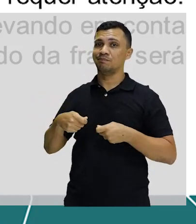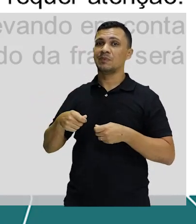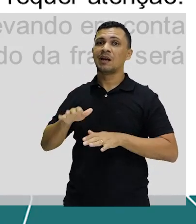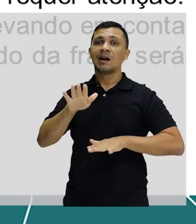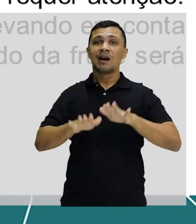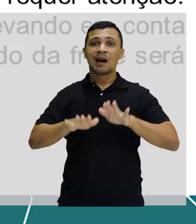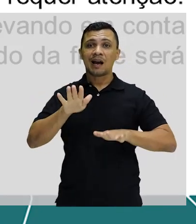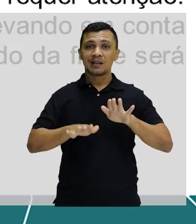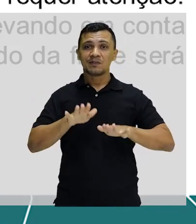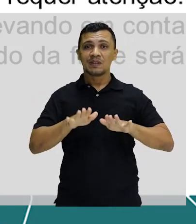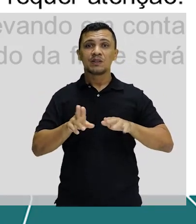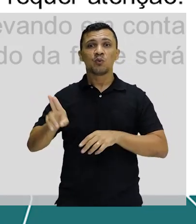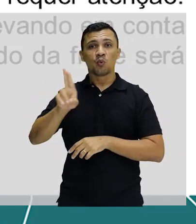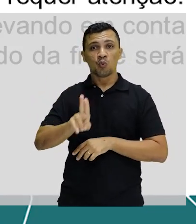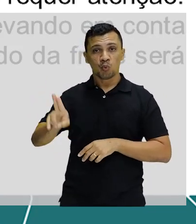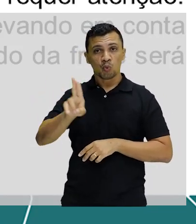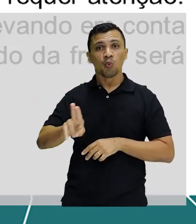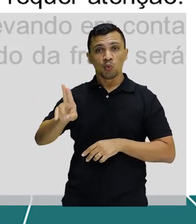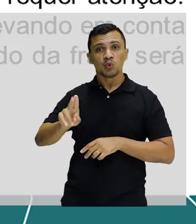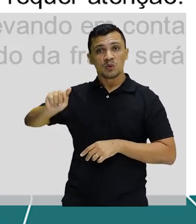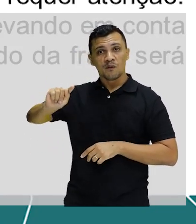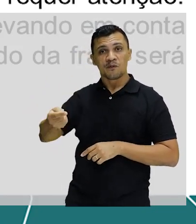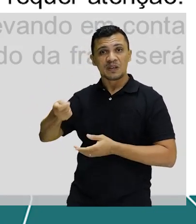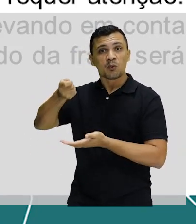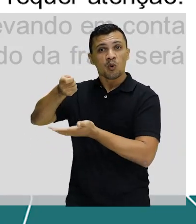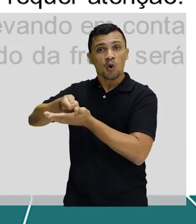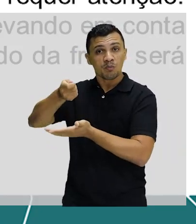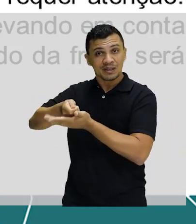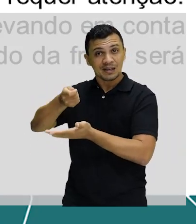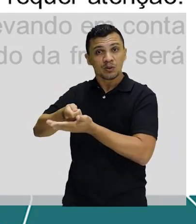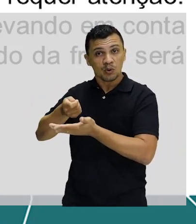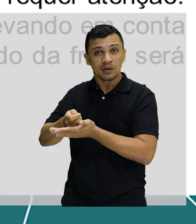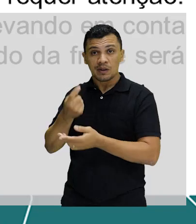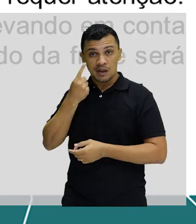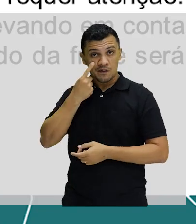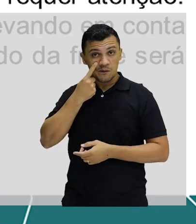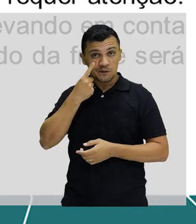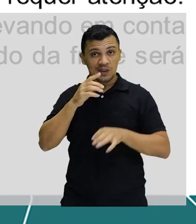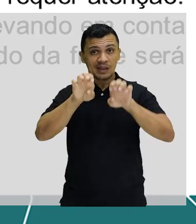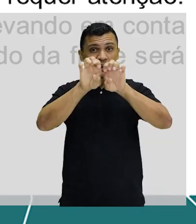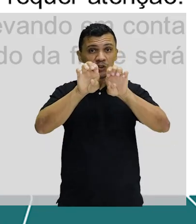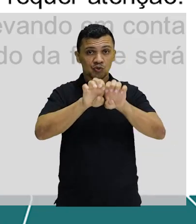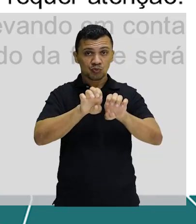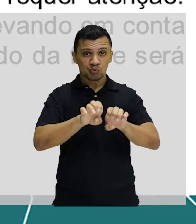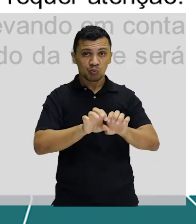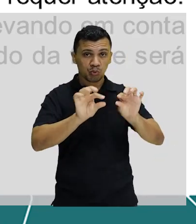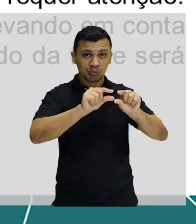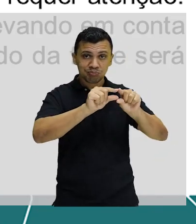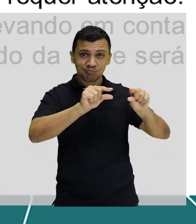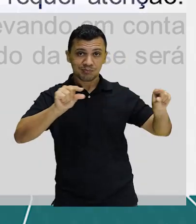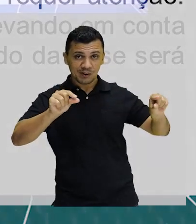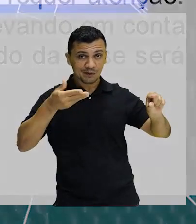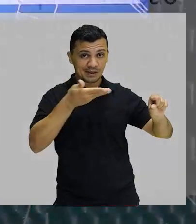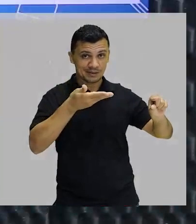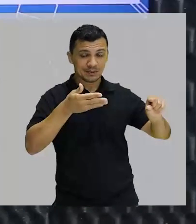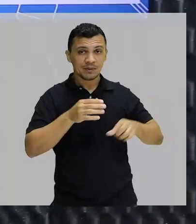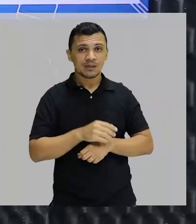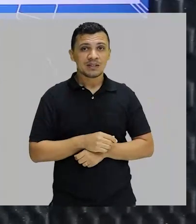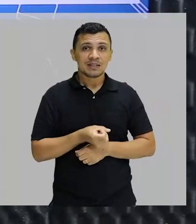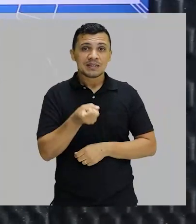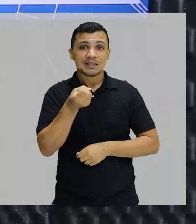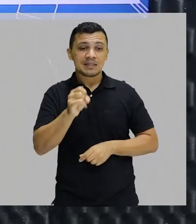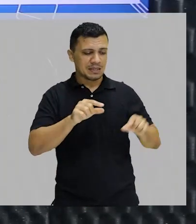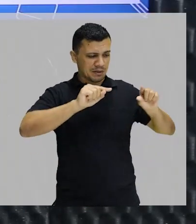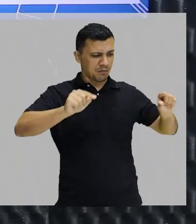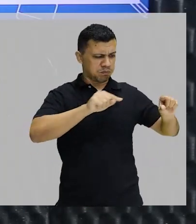situações em que o uso desse sinal é obrigatório, levando em conta a estrutura da frase. Em outras, se o deslocarmos, o sentido